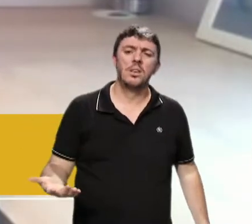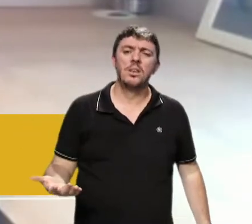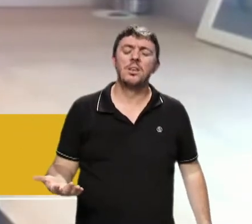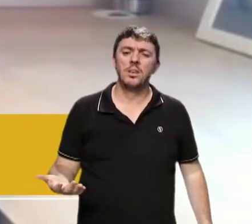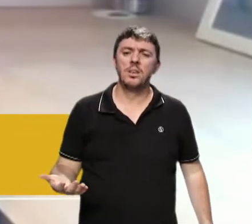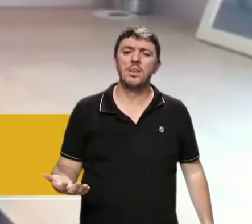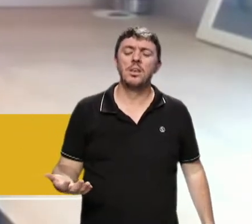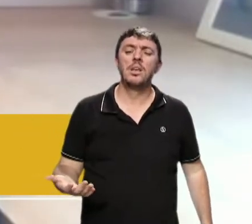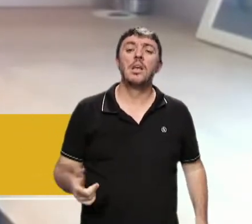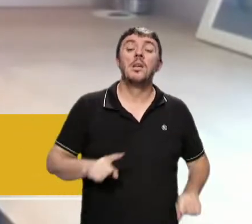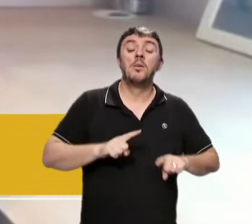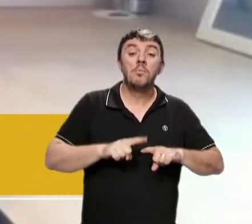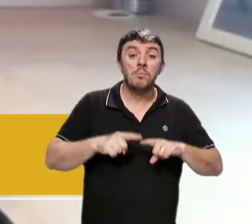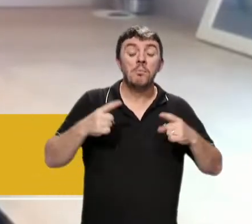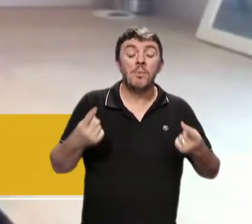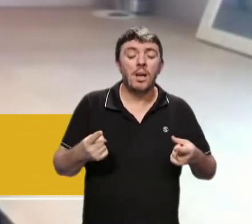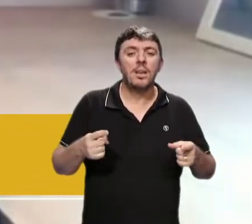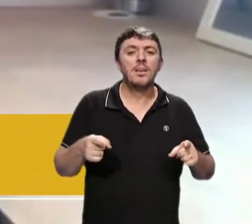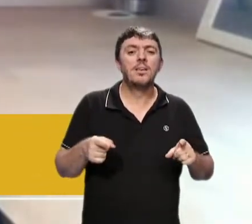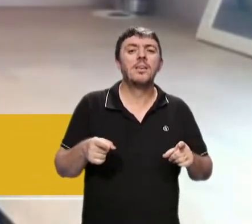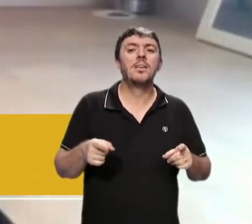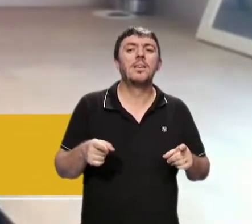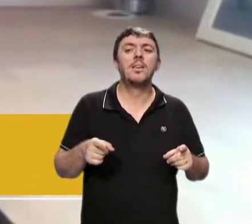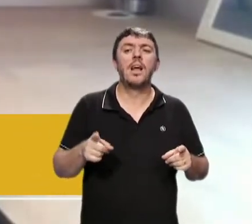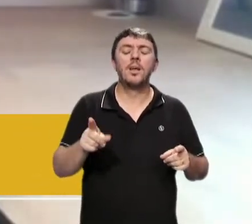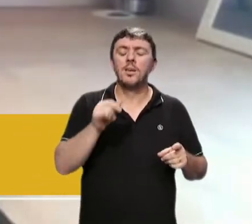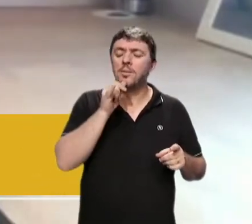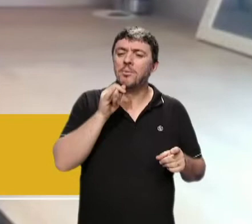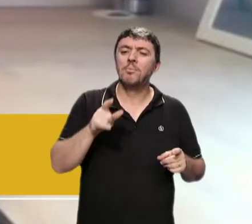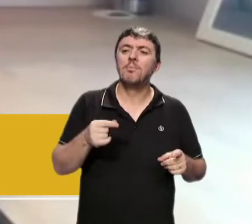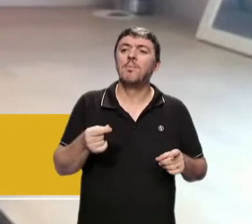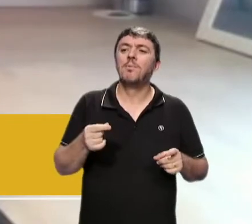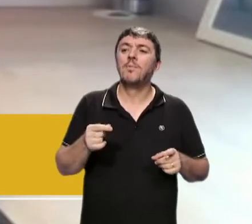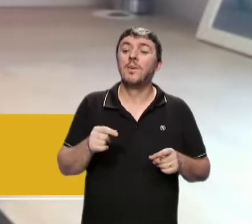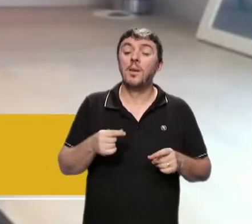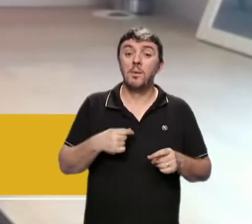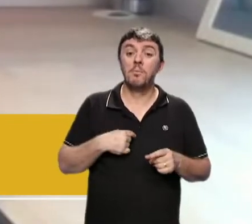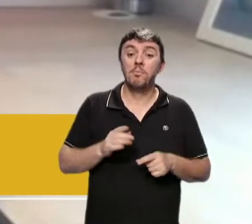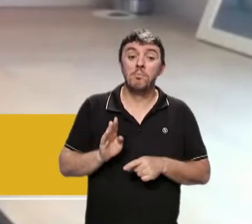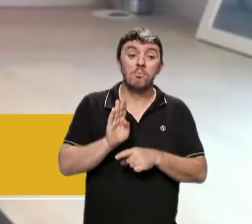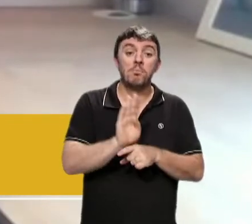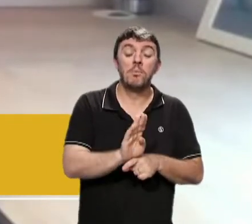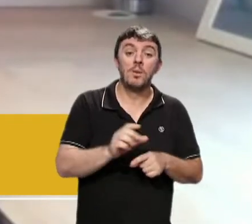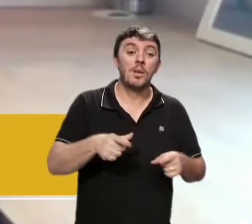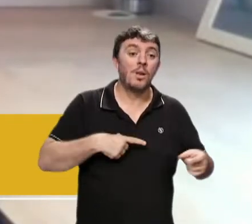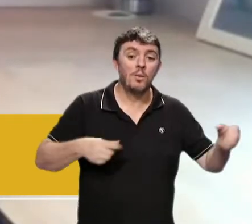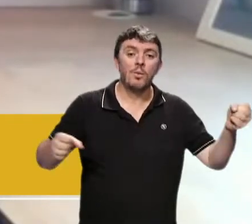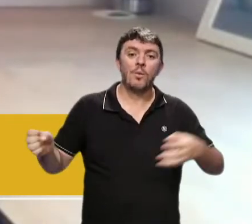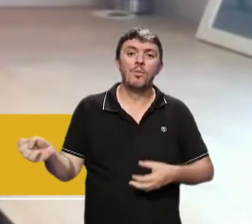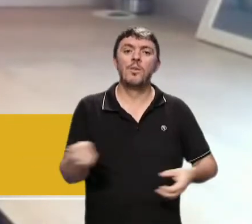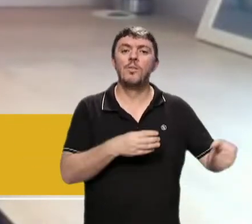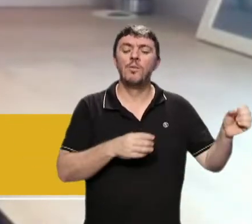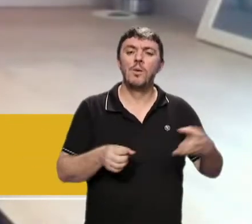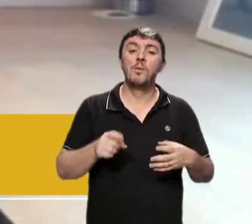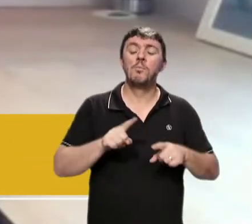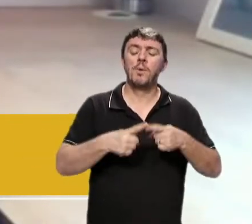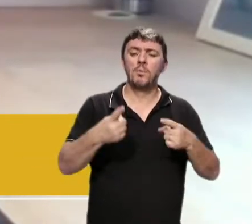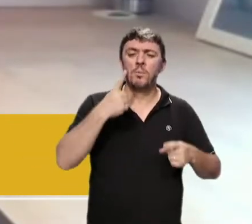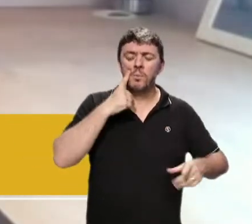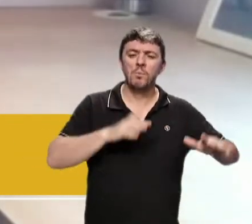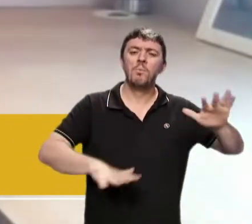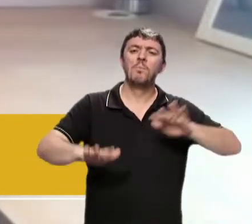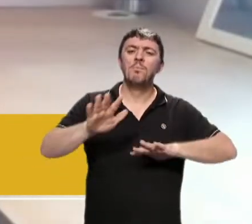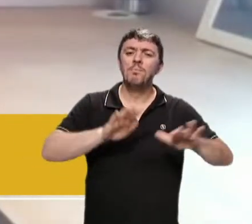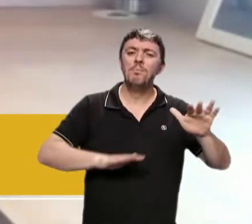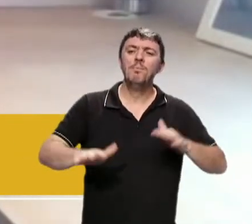faz atualização, até nos ajuda. Eu mesmo me beneficio muito pelas atualizações. Mas tem que tomar um pouco de